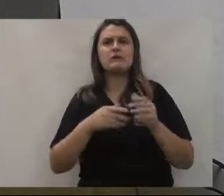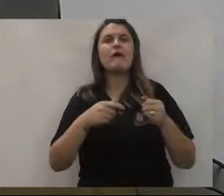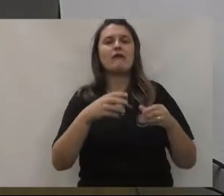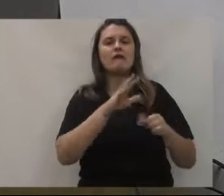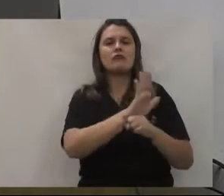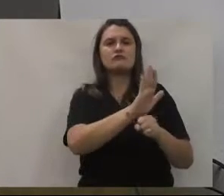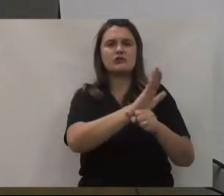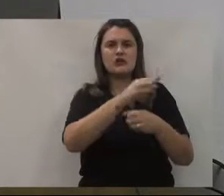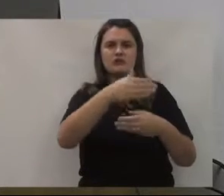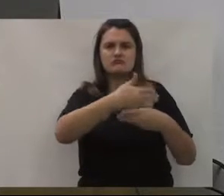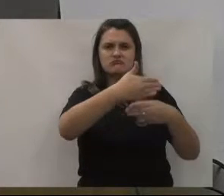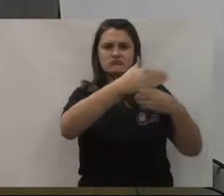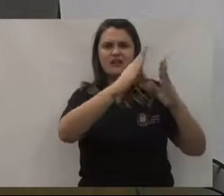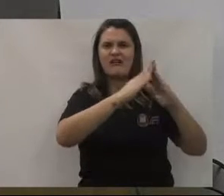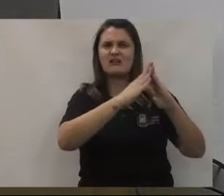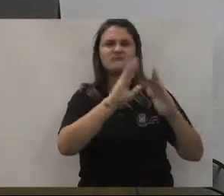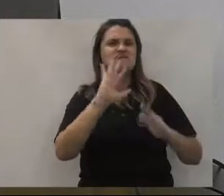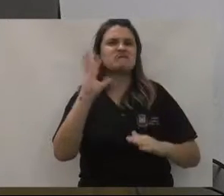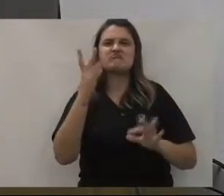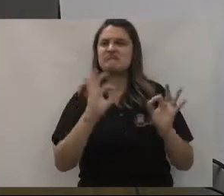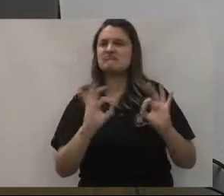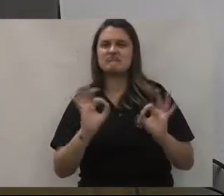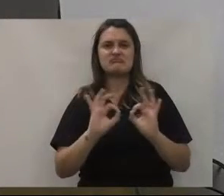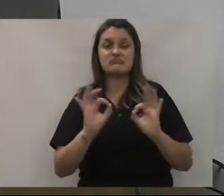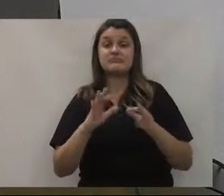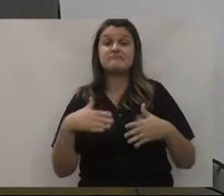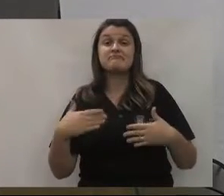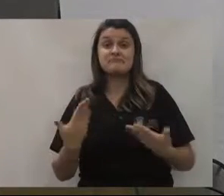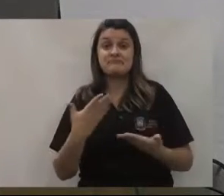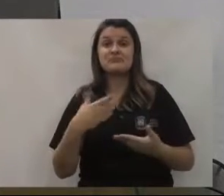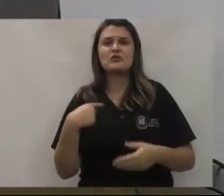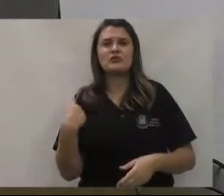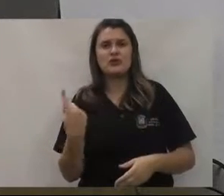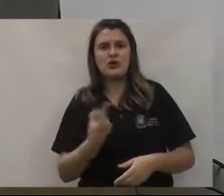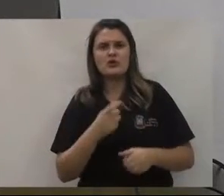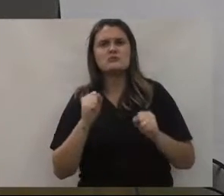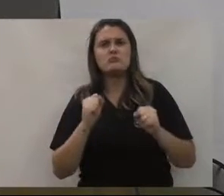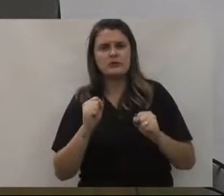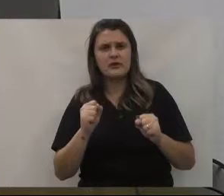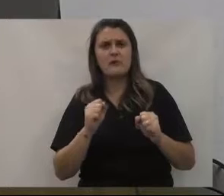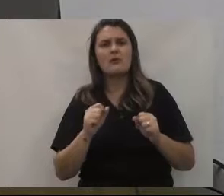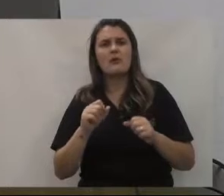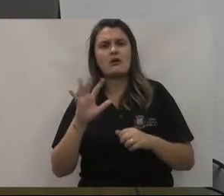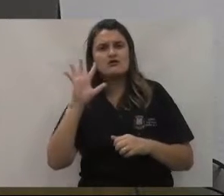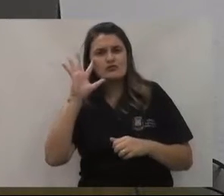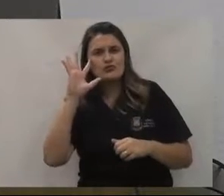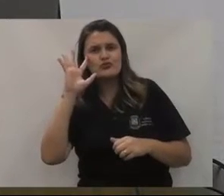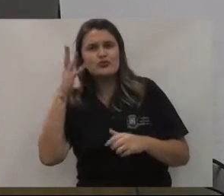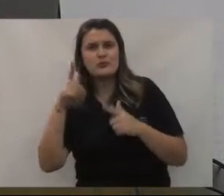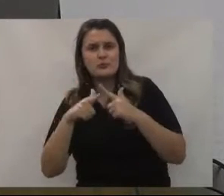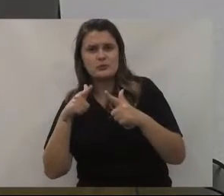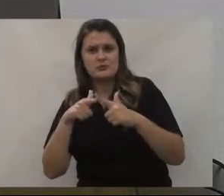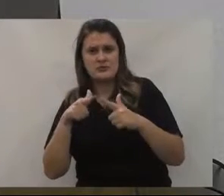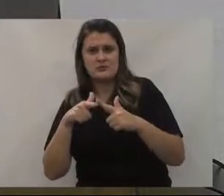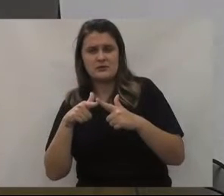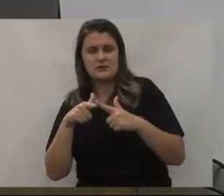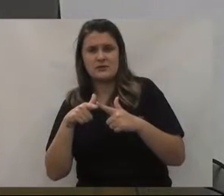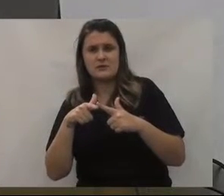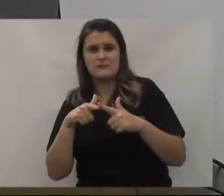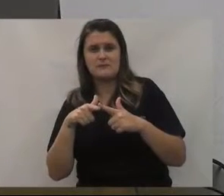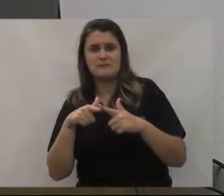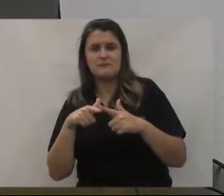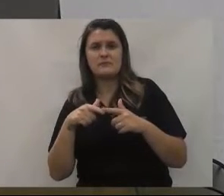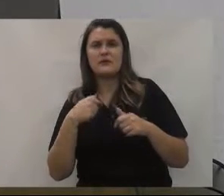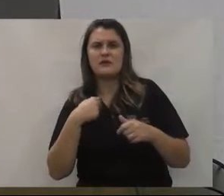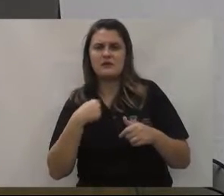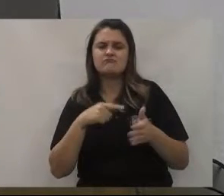casas e não aconteceu nada disso. Então, pessoal, nós podemos mexer com esse aspecto das enchentes. Eu